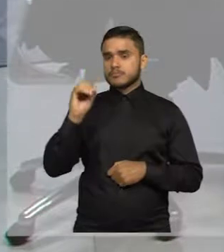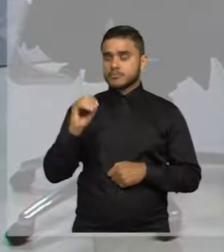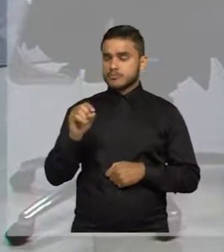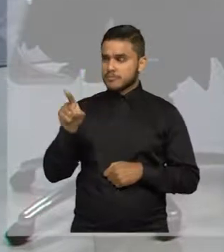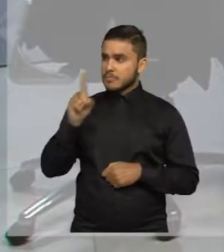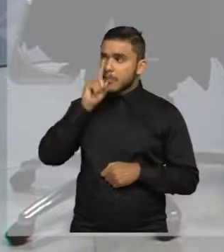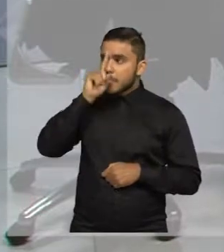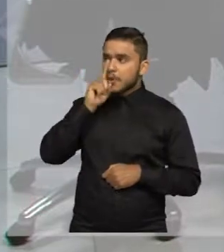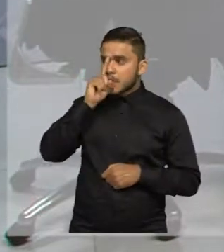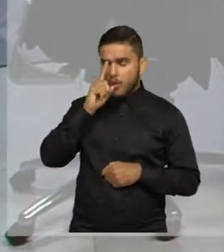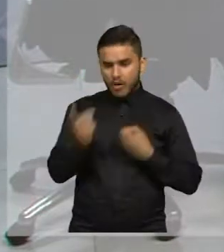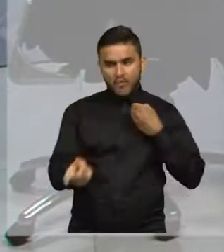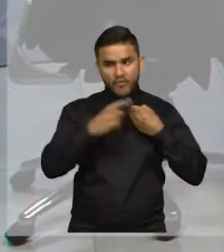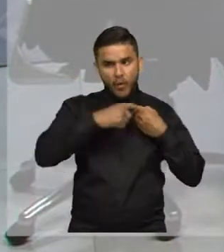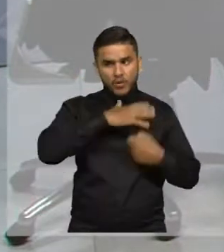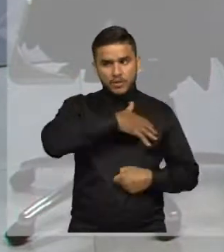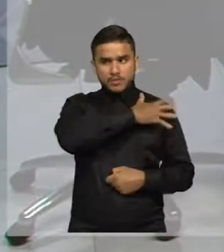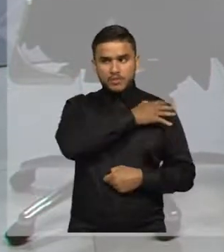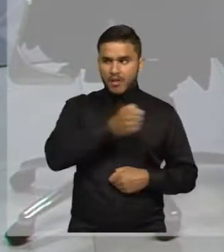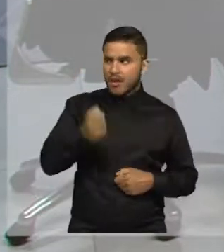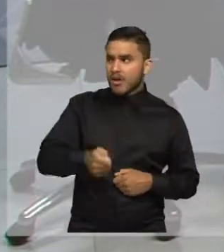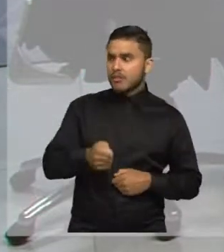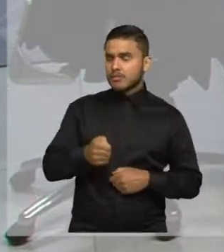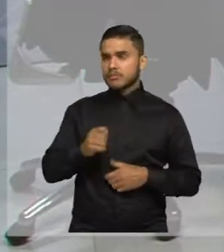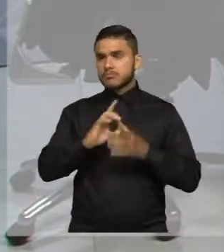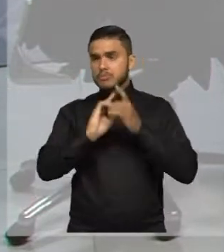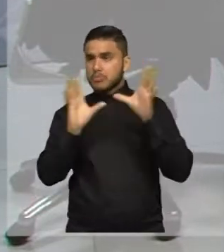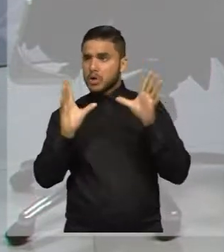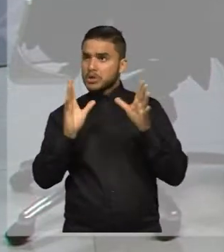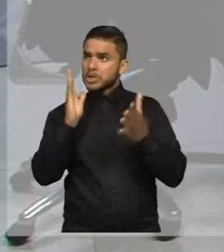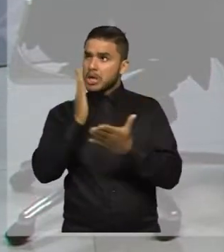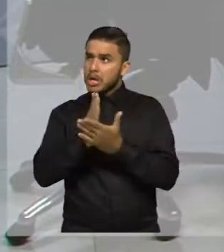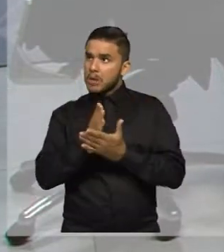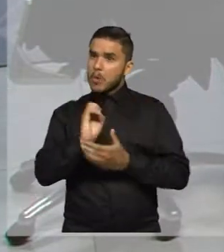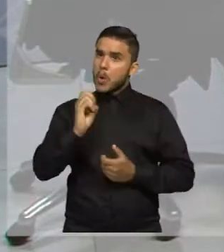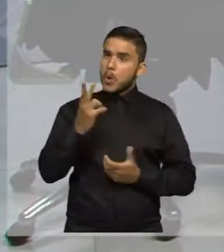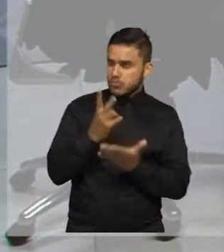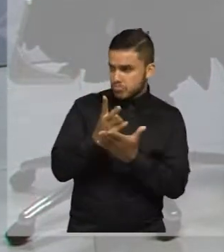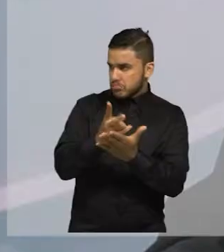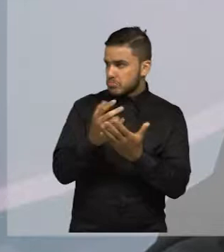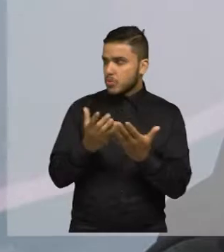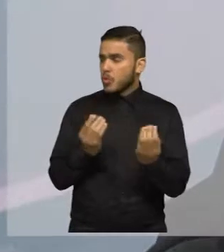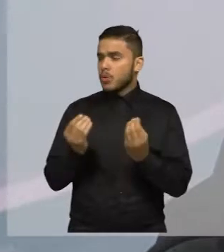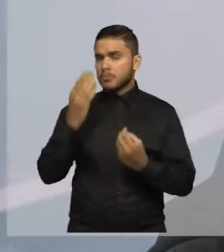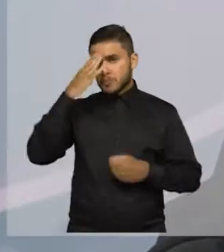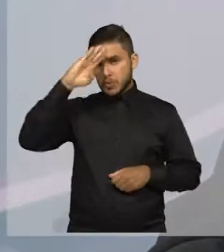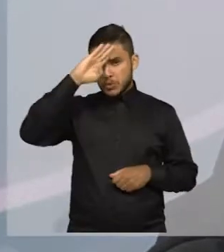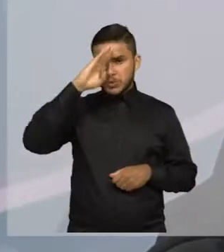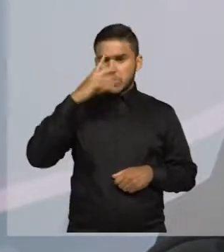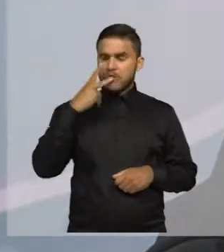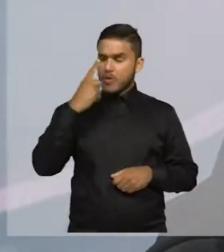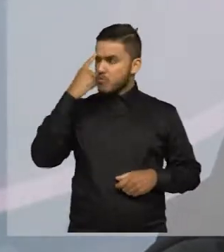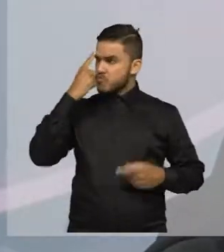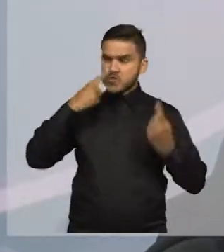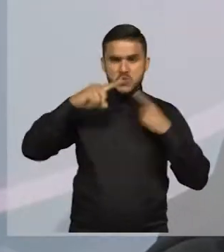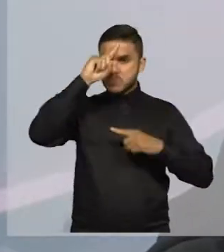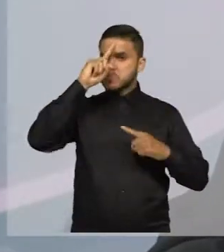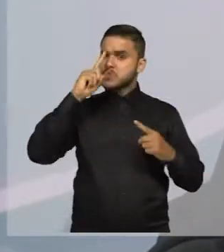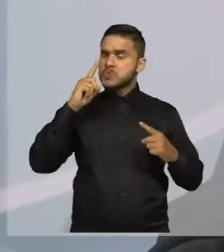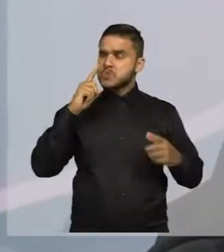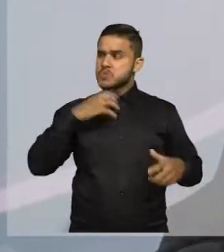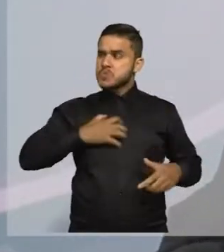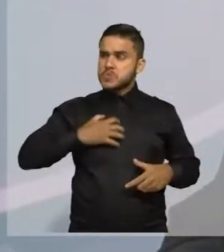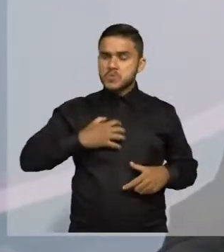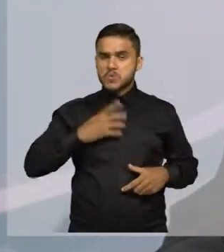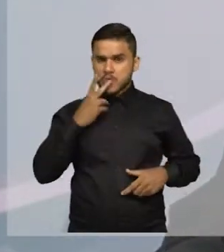corre risco, Bolsonaro representa risco à democracia com o seu destempero verbal, com a sua cultura